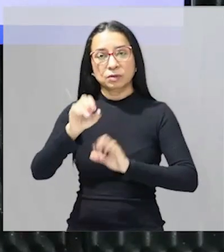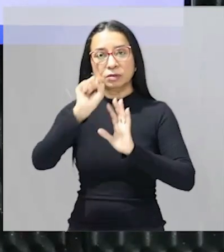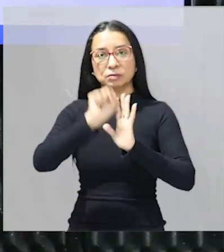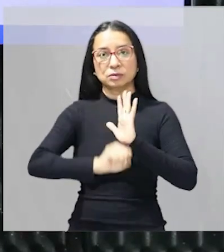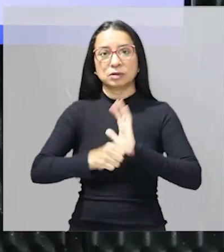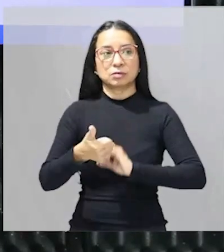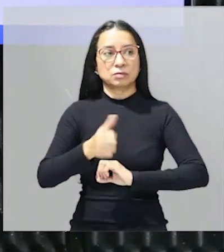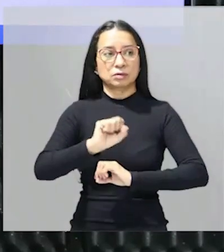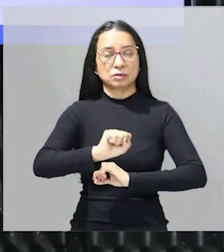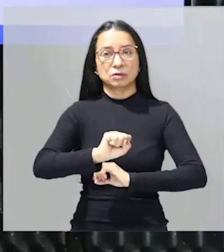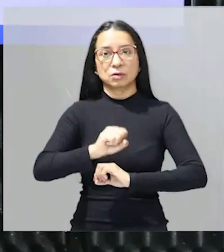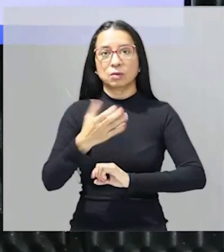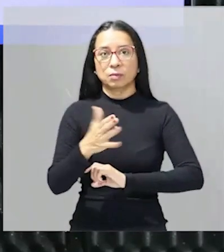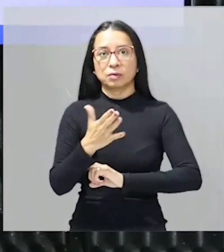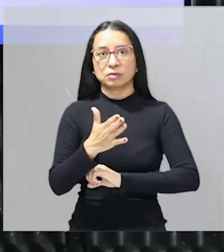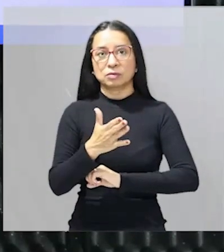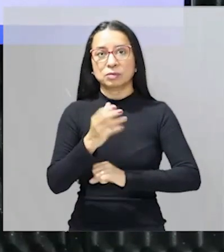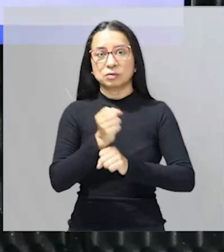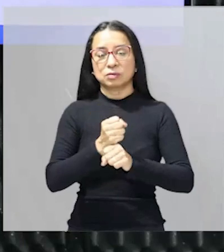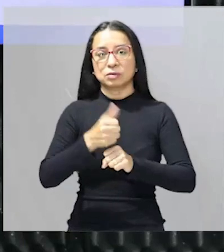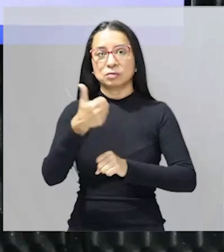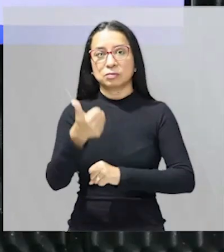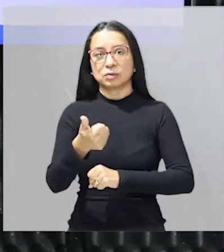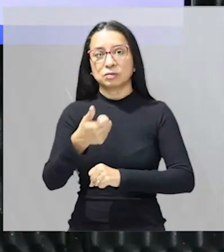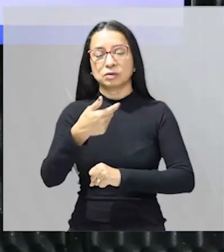Por volta aí de